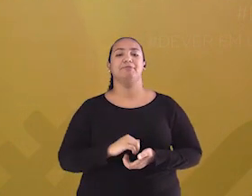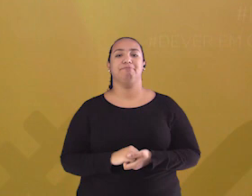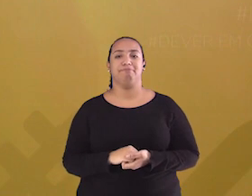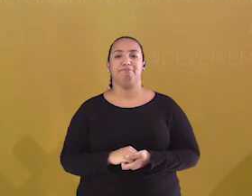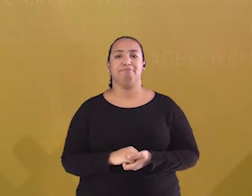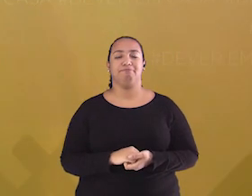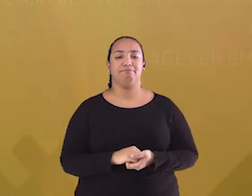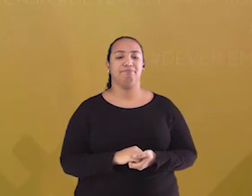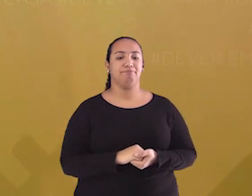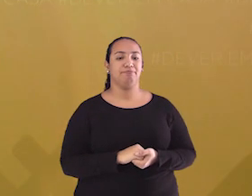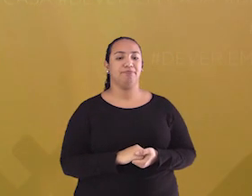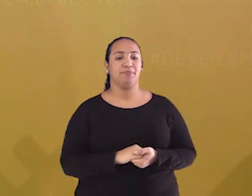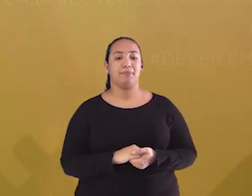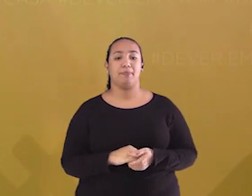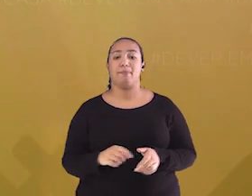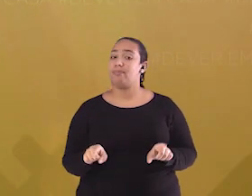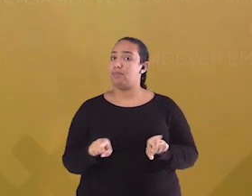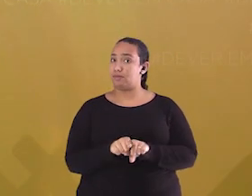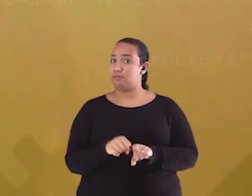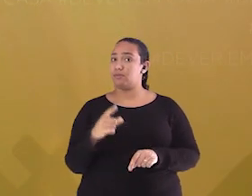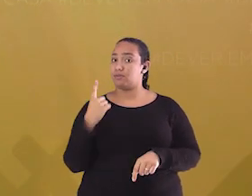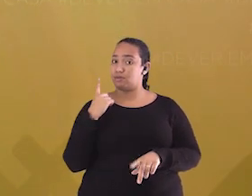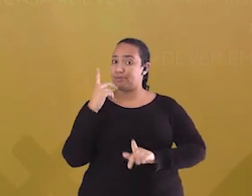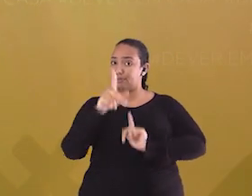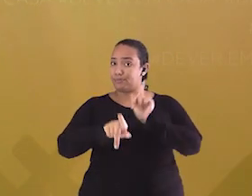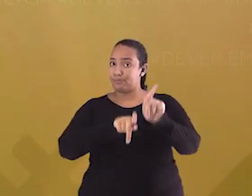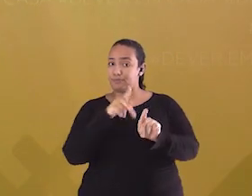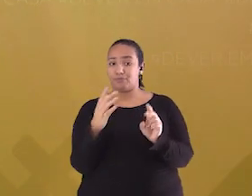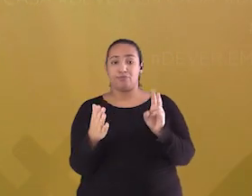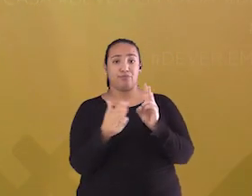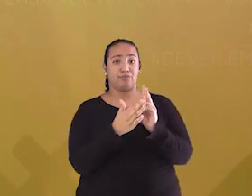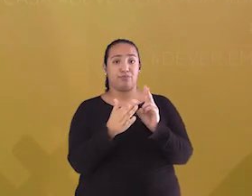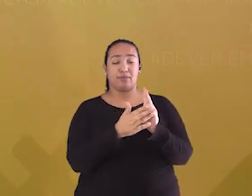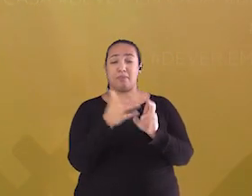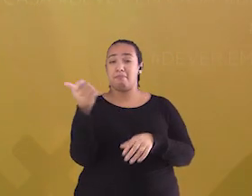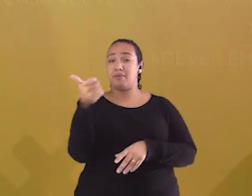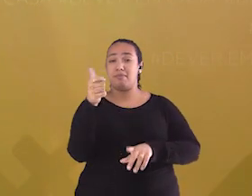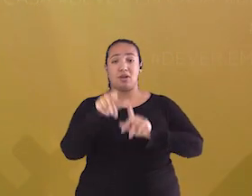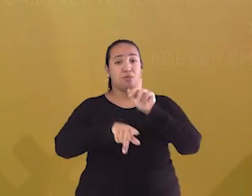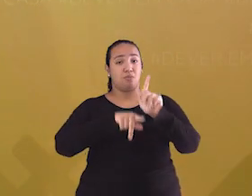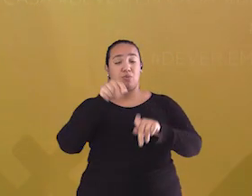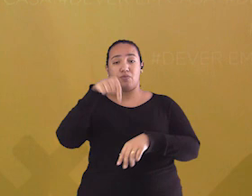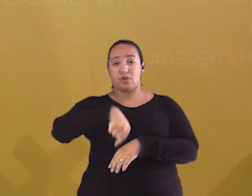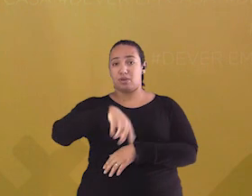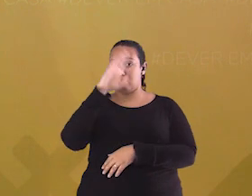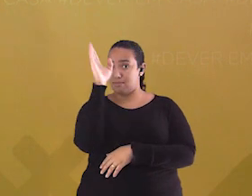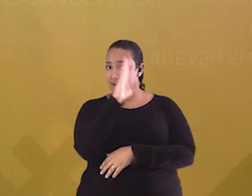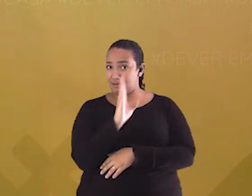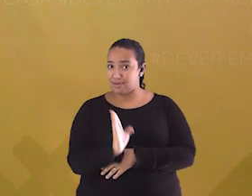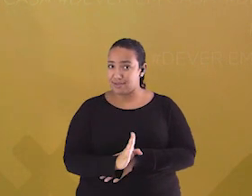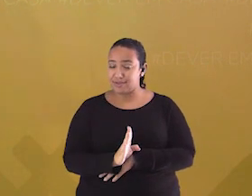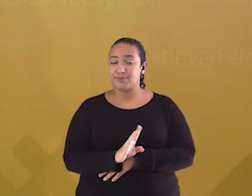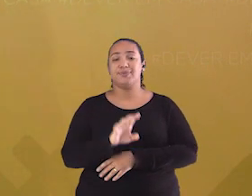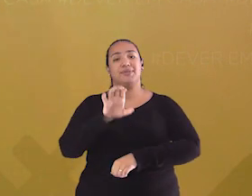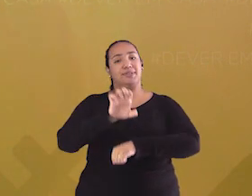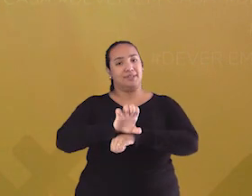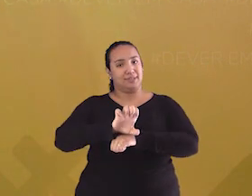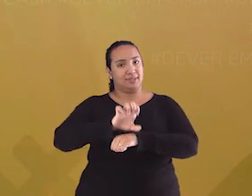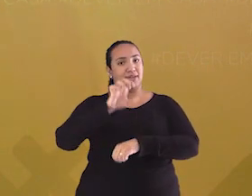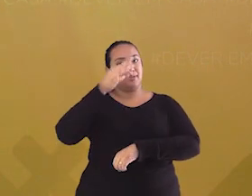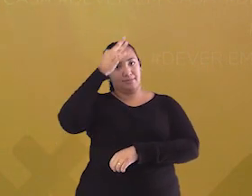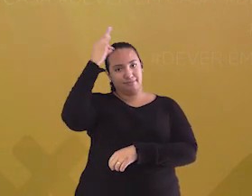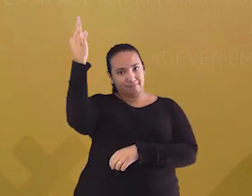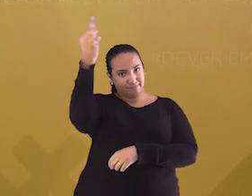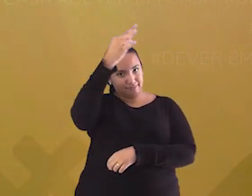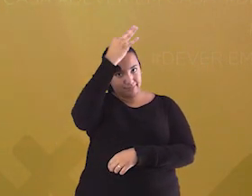costumes. Temos também os povos indígenas, primeiros habitantes do Brasil, é claro, do nosso estado.